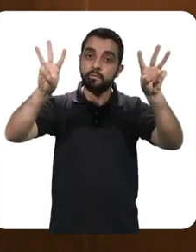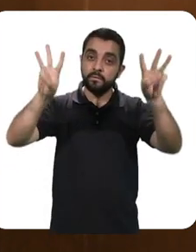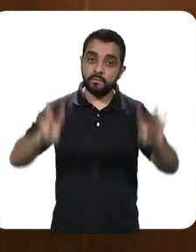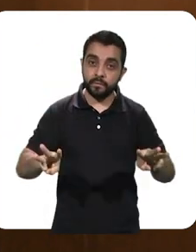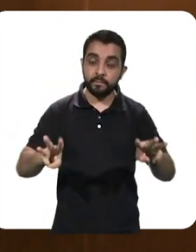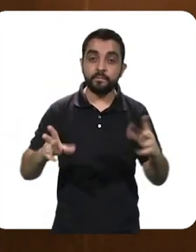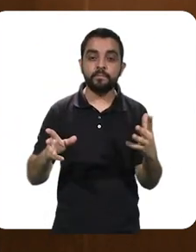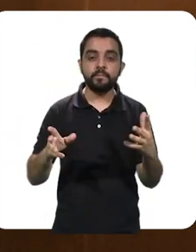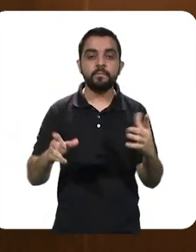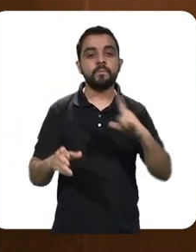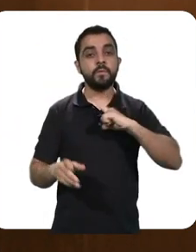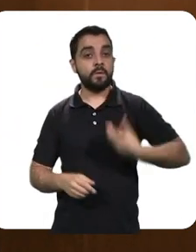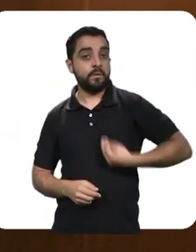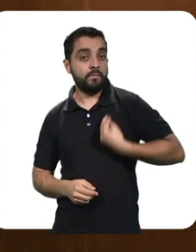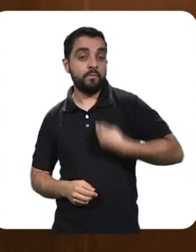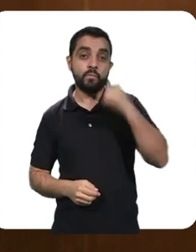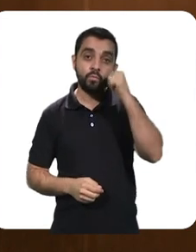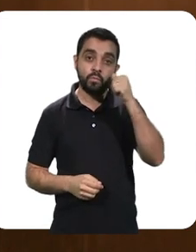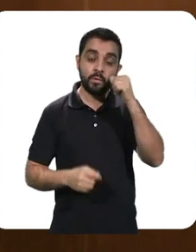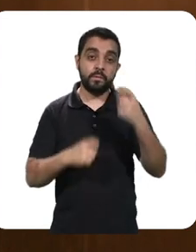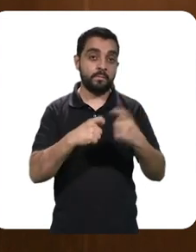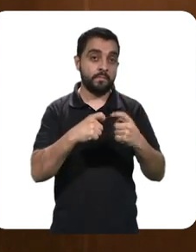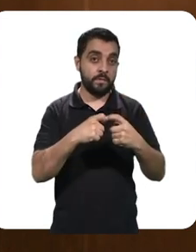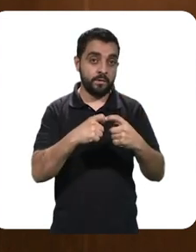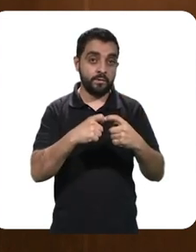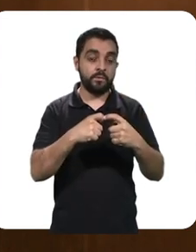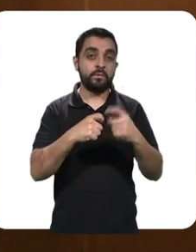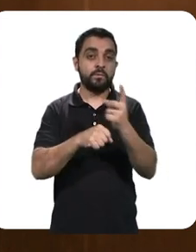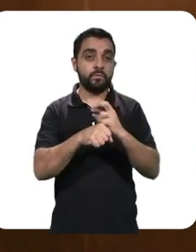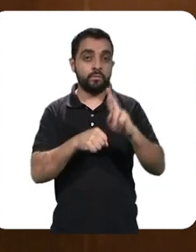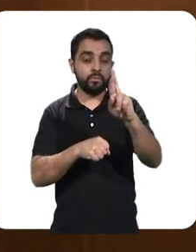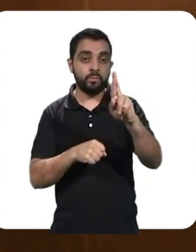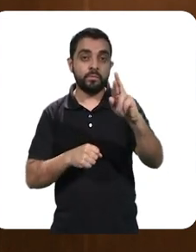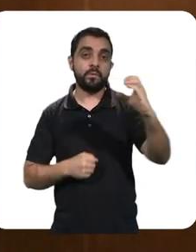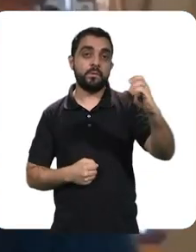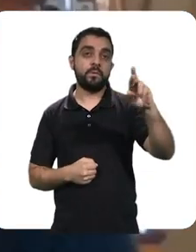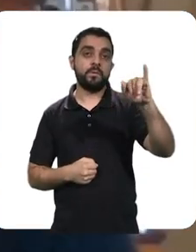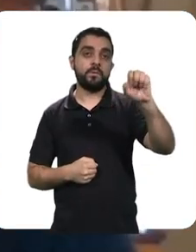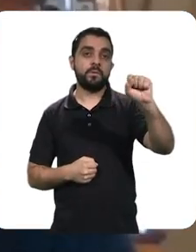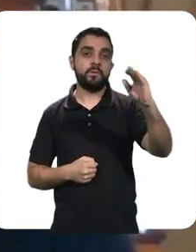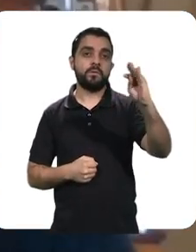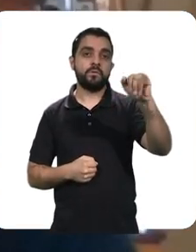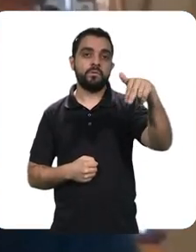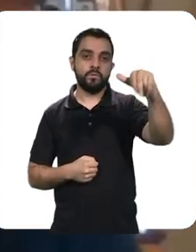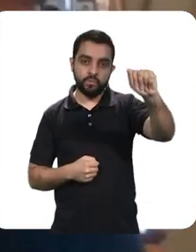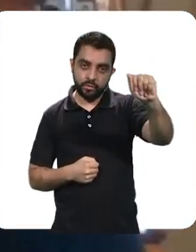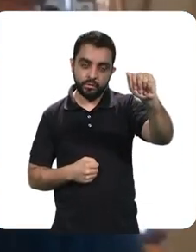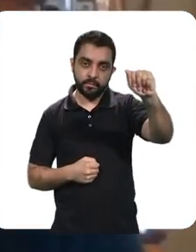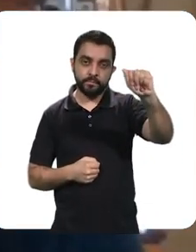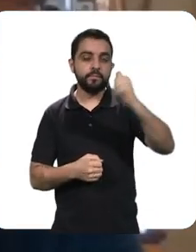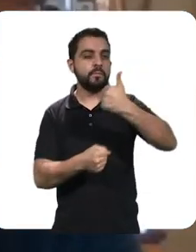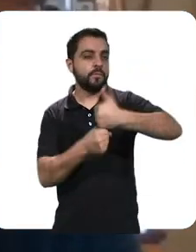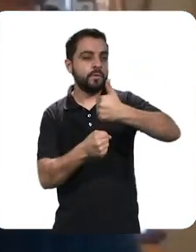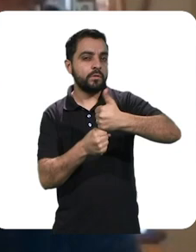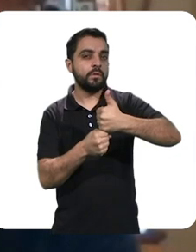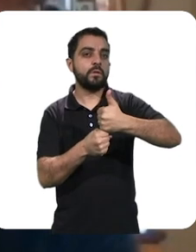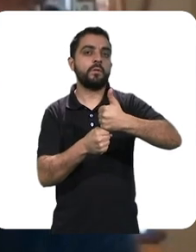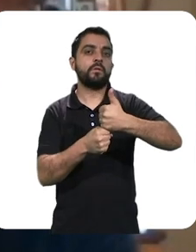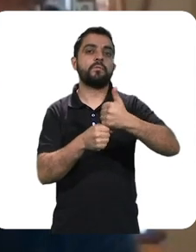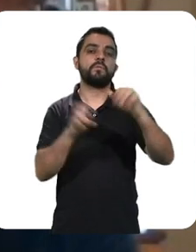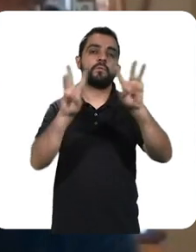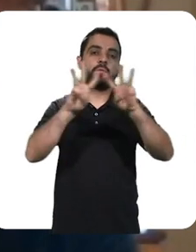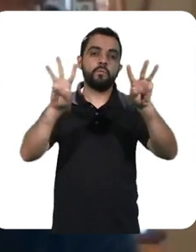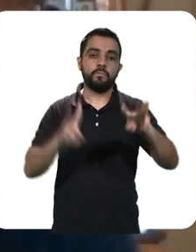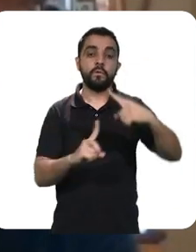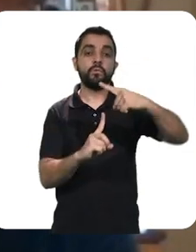debate que começa agora pelo UFPR TV, em que eu recebo a doutora Cristina Rodrigues, médica, pediatra infectologista,